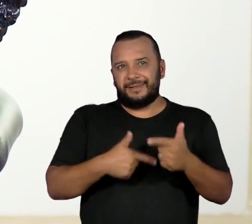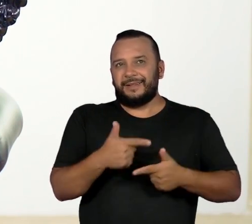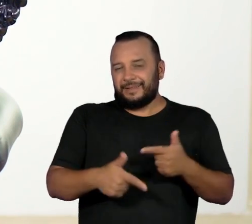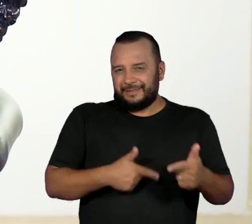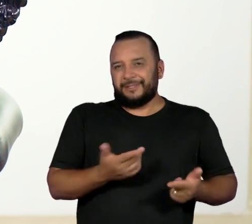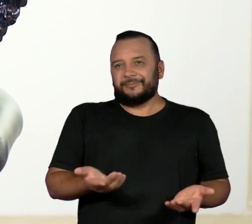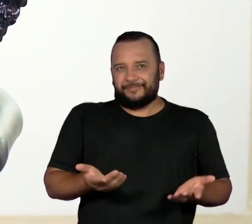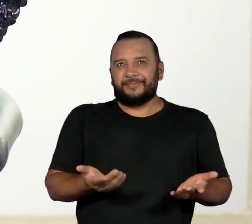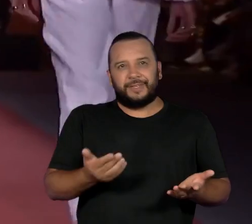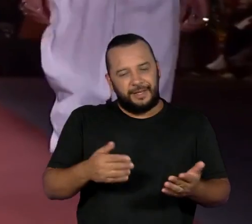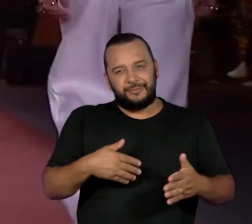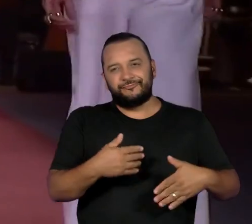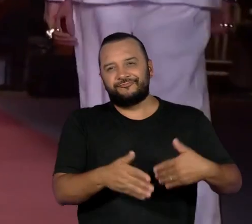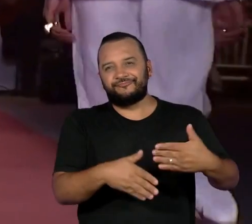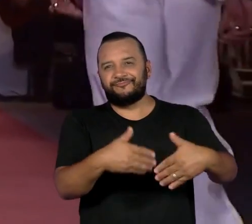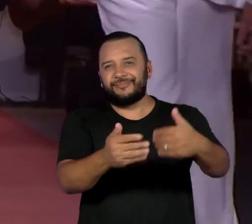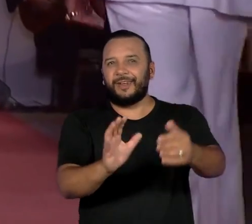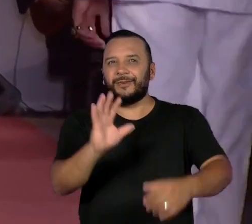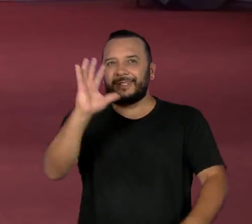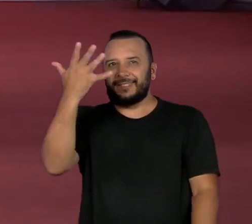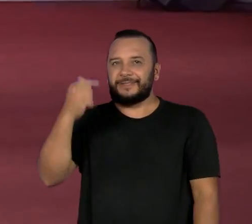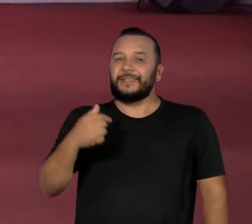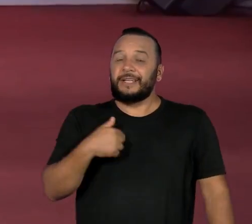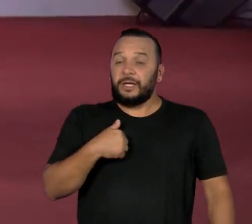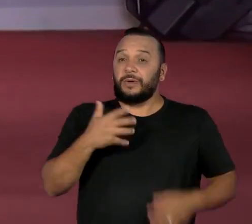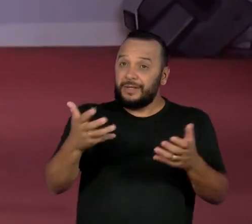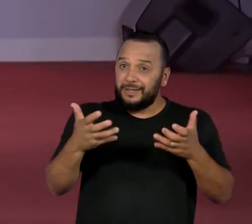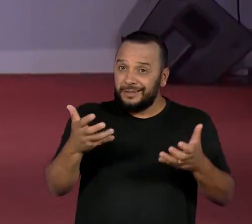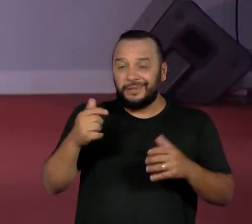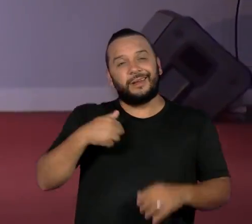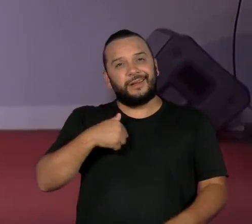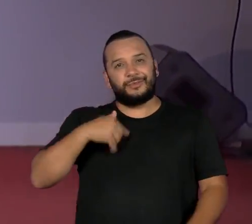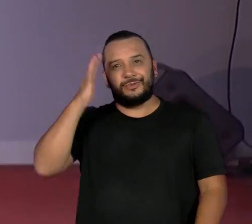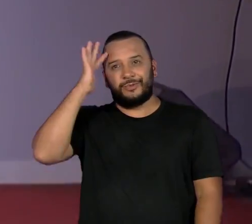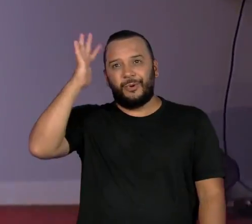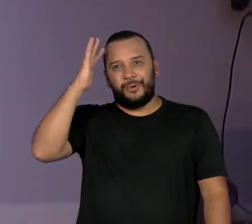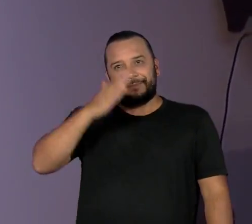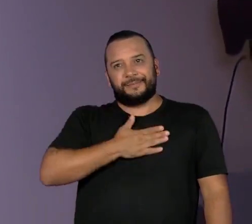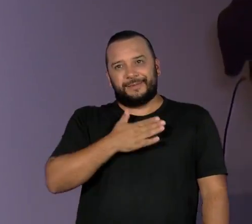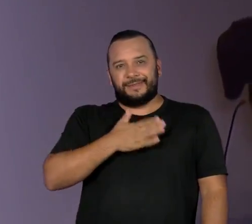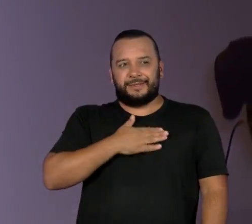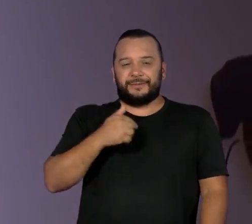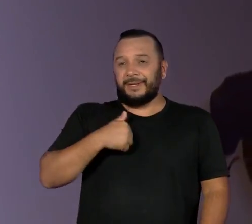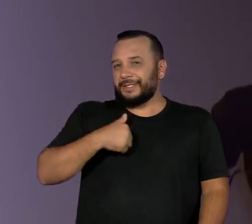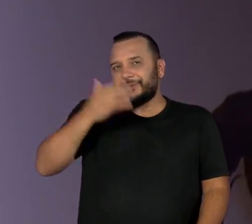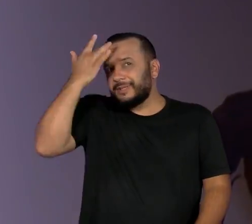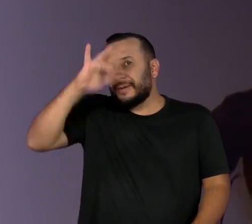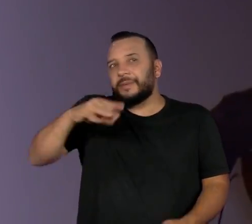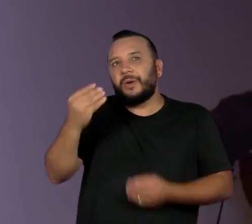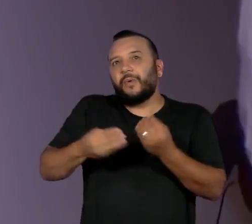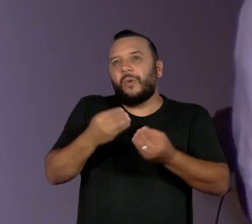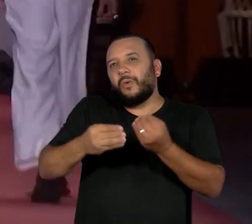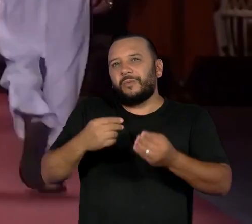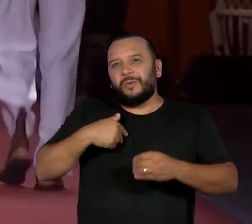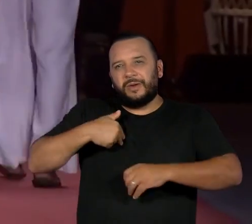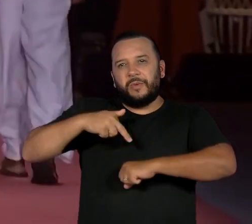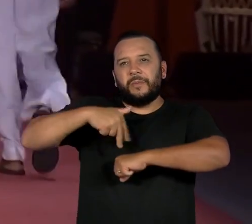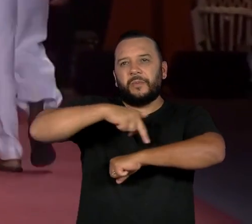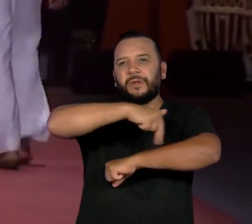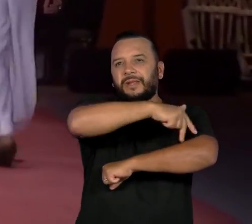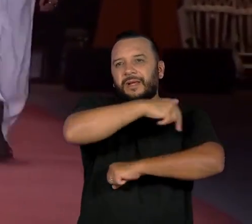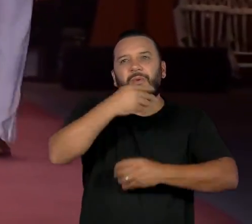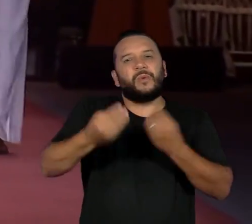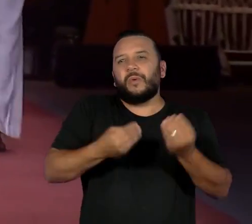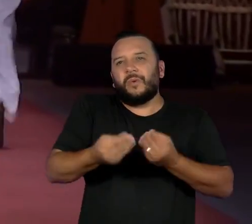foi fluindo. Era o que eu queria, era um sonho meu, mas eu não fazia ideia o que eu tinha que fazer para poder conseguir